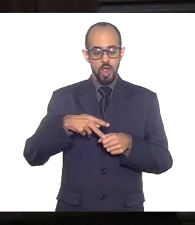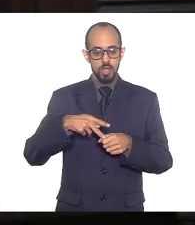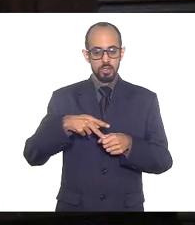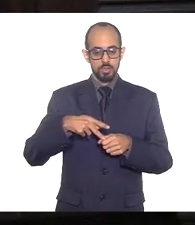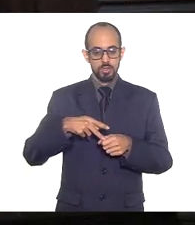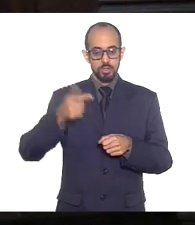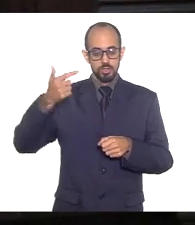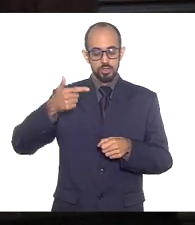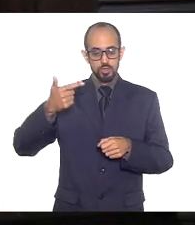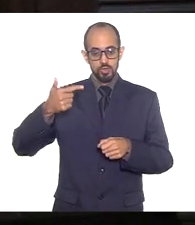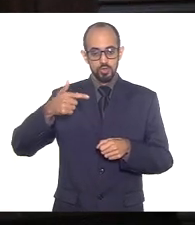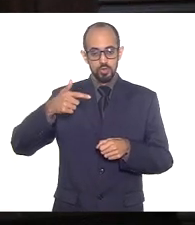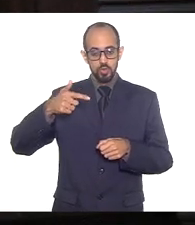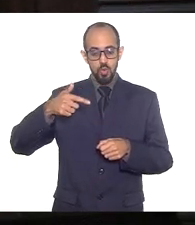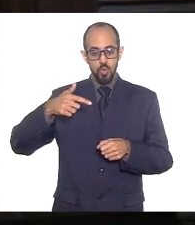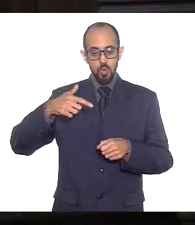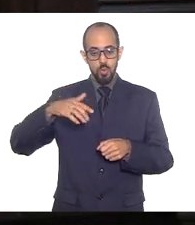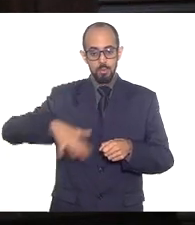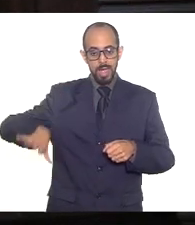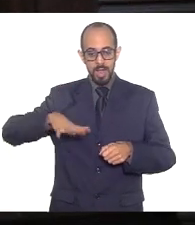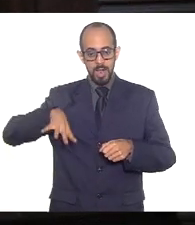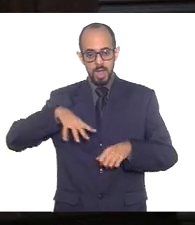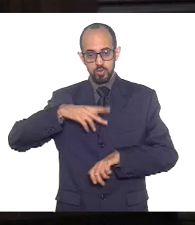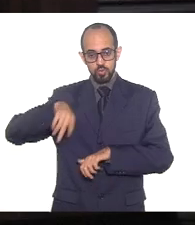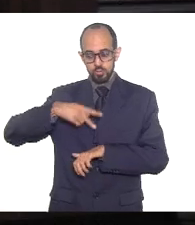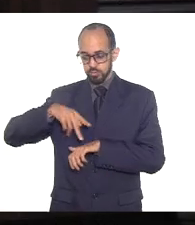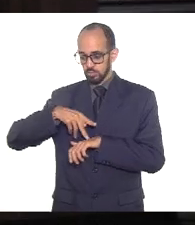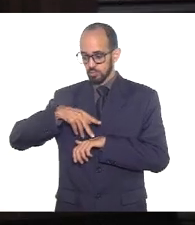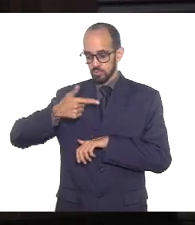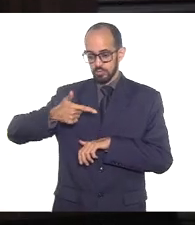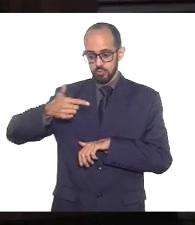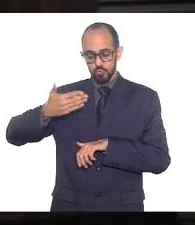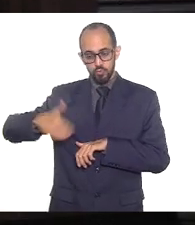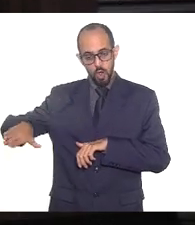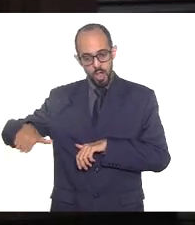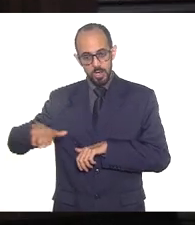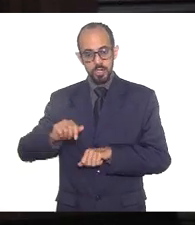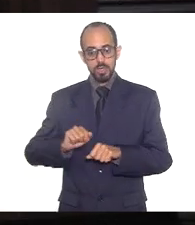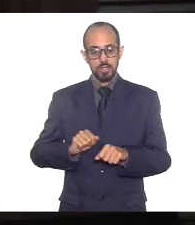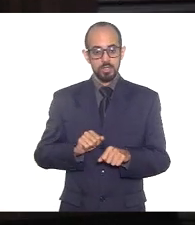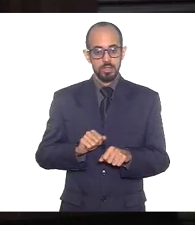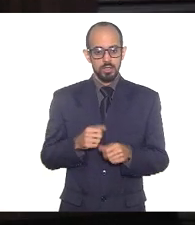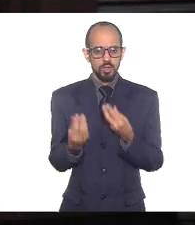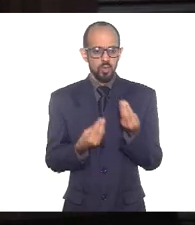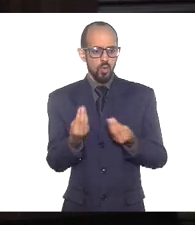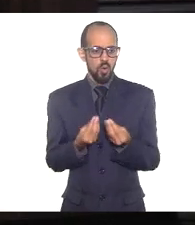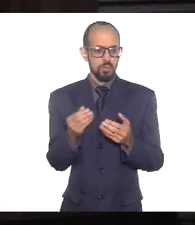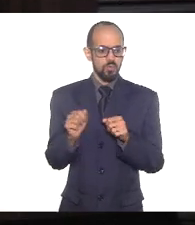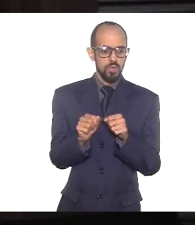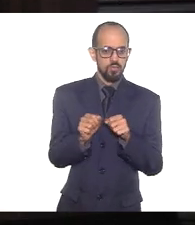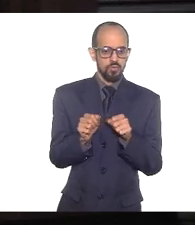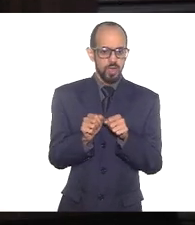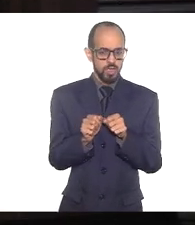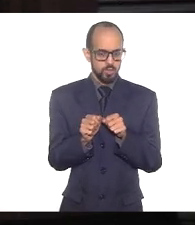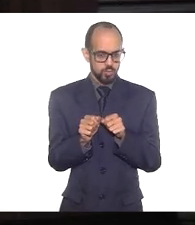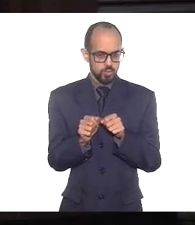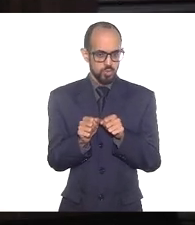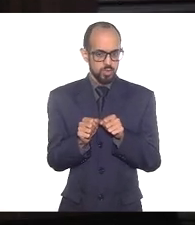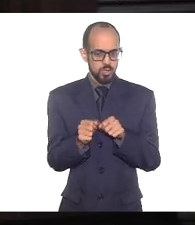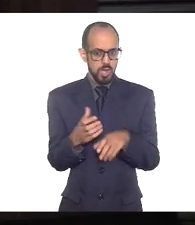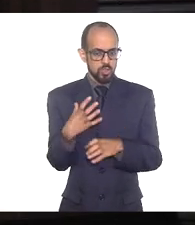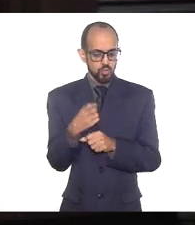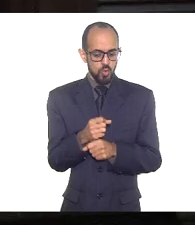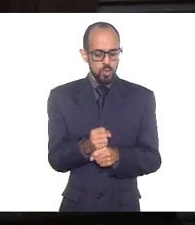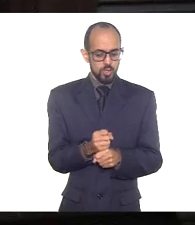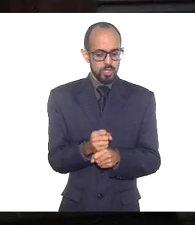reclamar fazer as chamadas operação operações dela ué como que isso vai ser colacionado nas contas públicas do